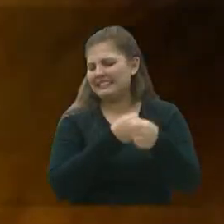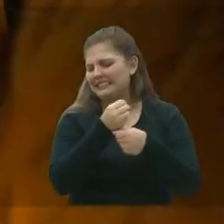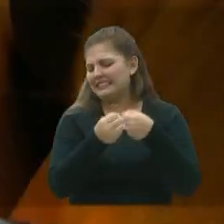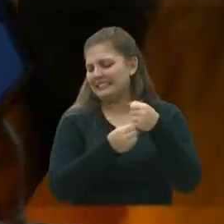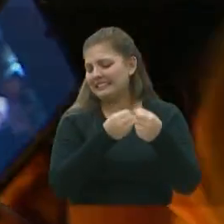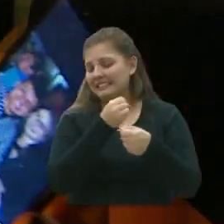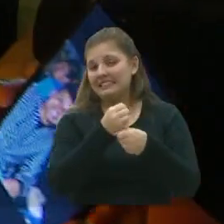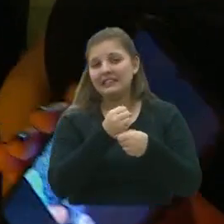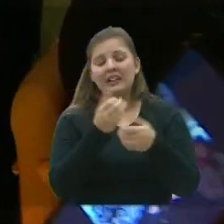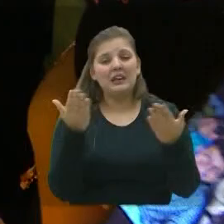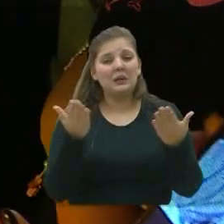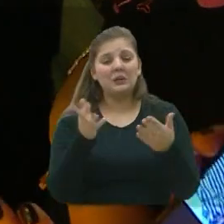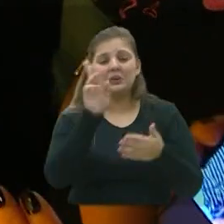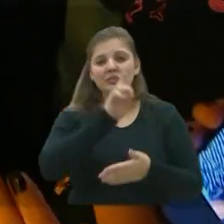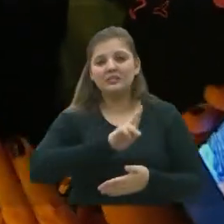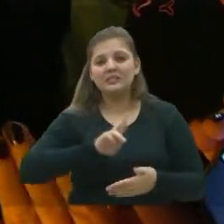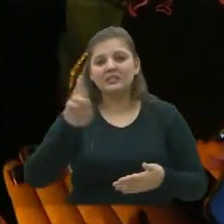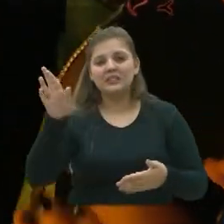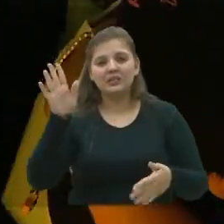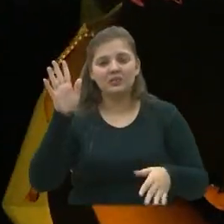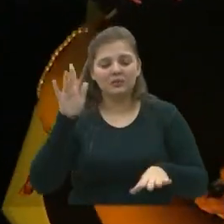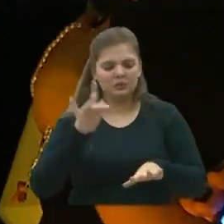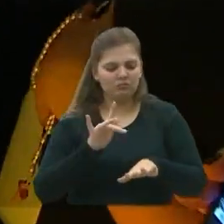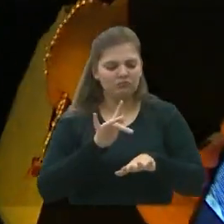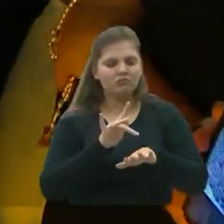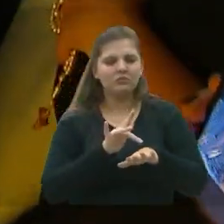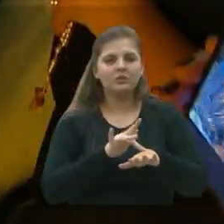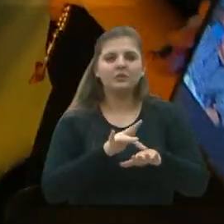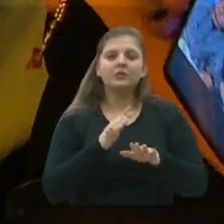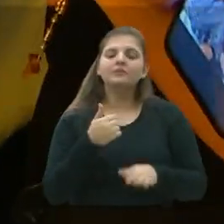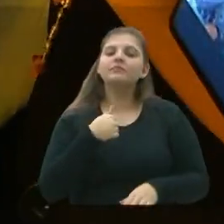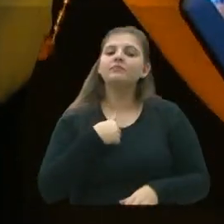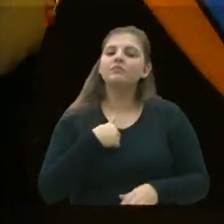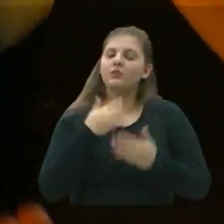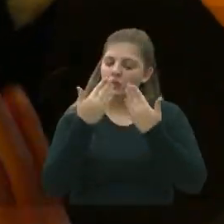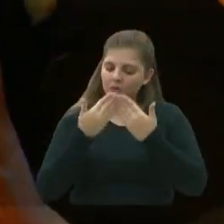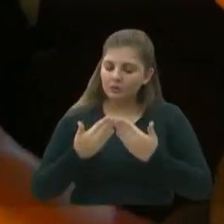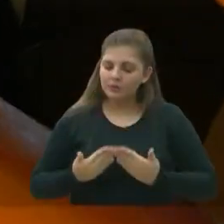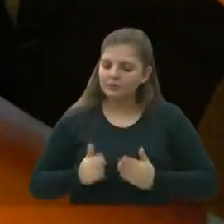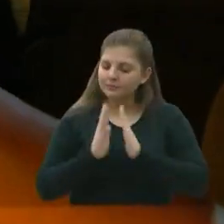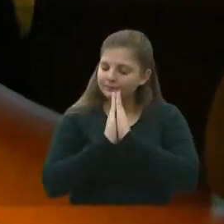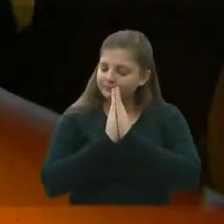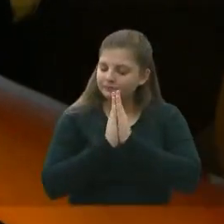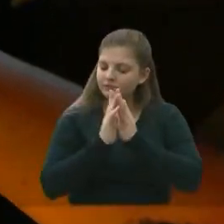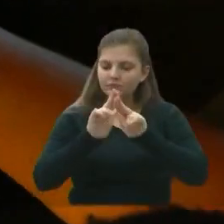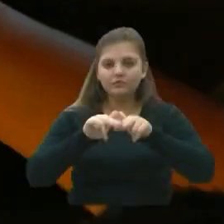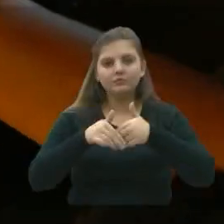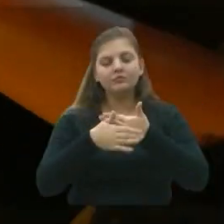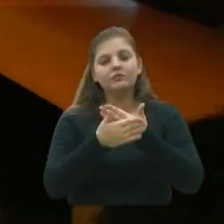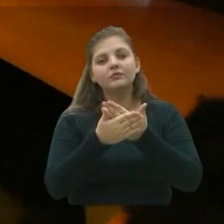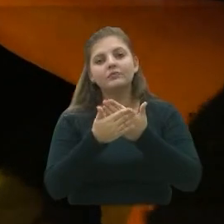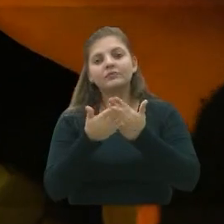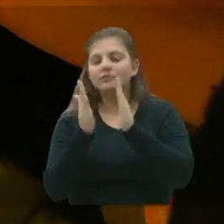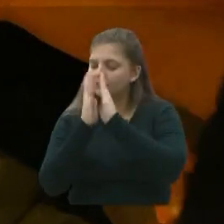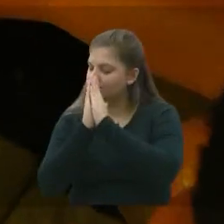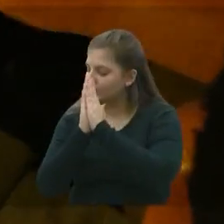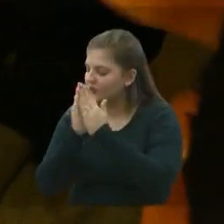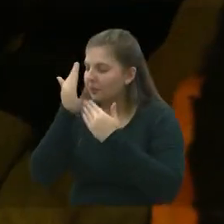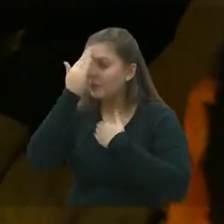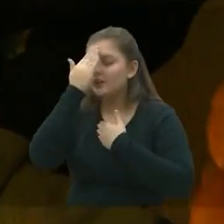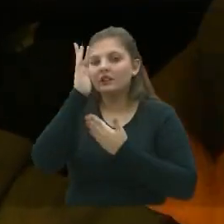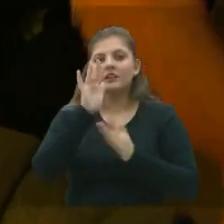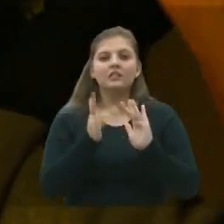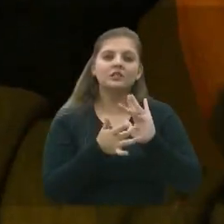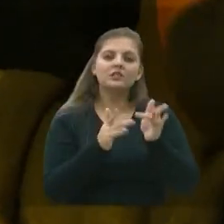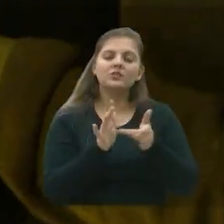vai tocando agora. Estou rezando por você. Obrigada, Jesus,